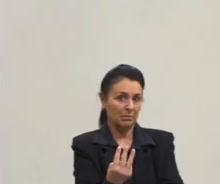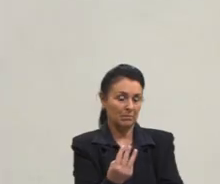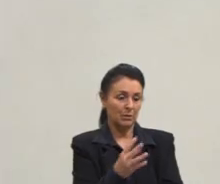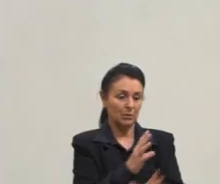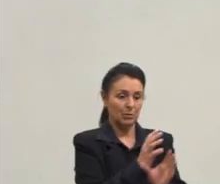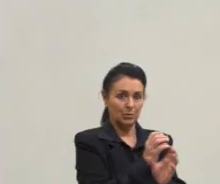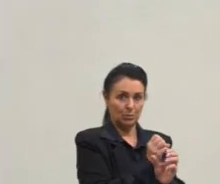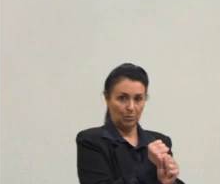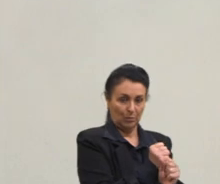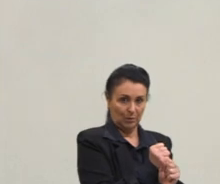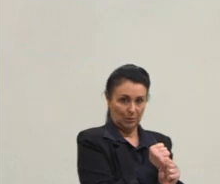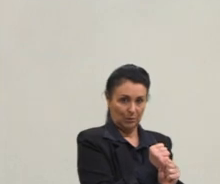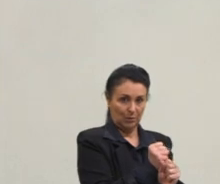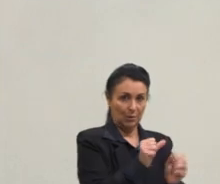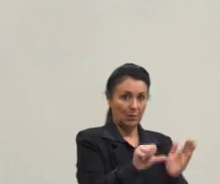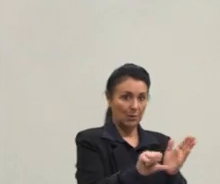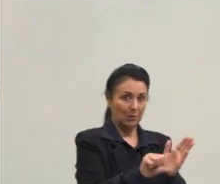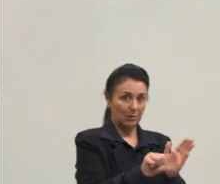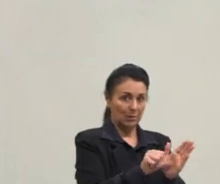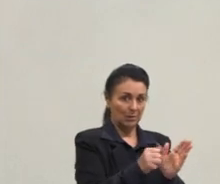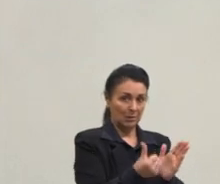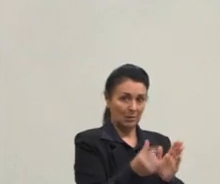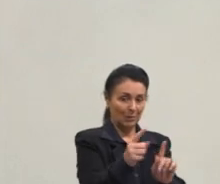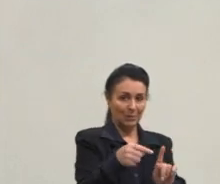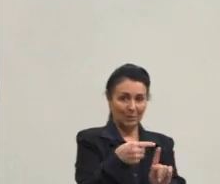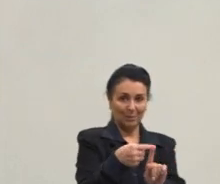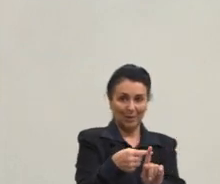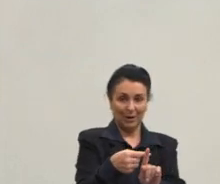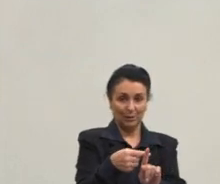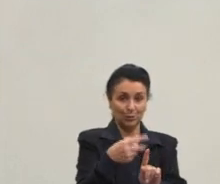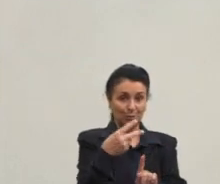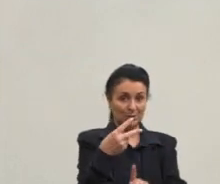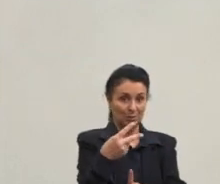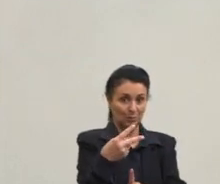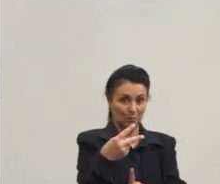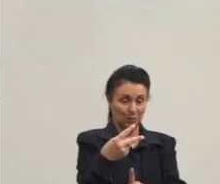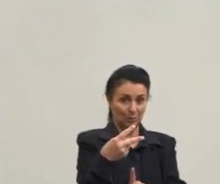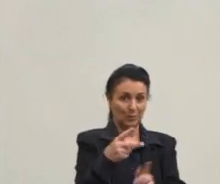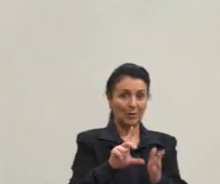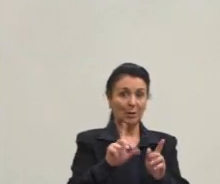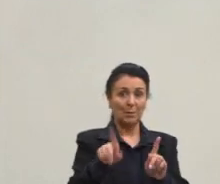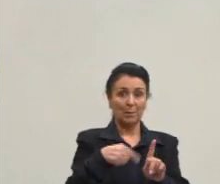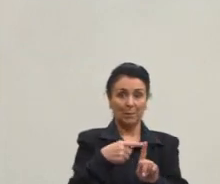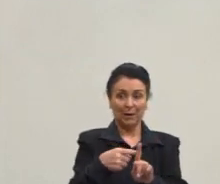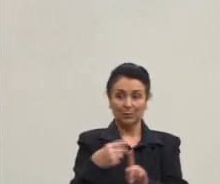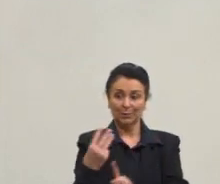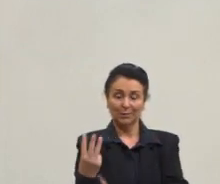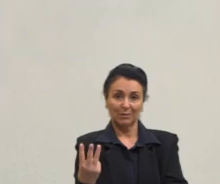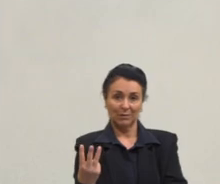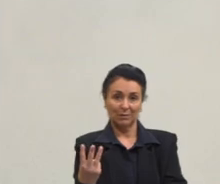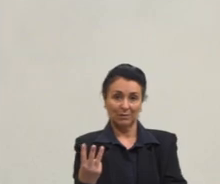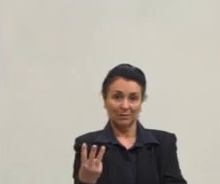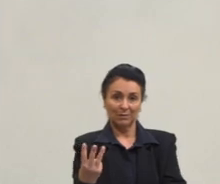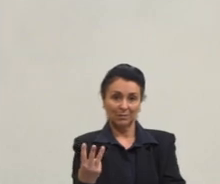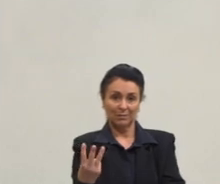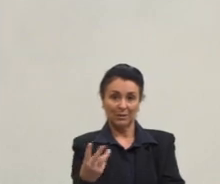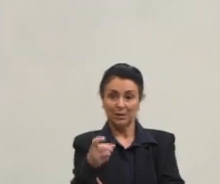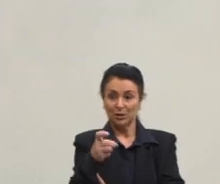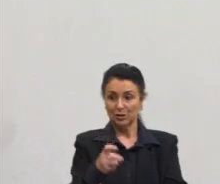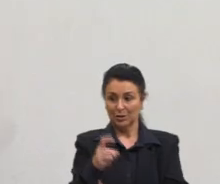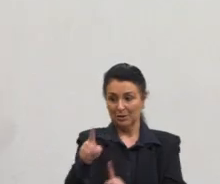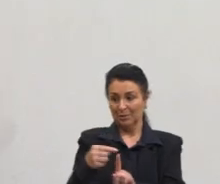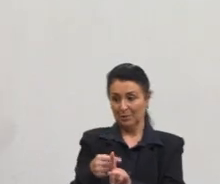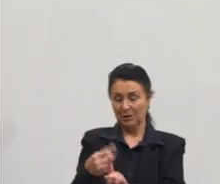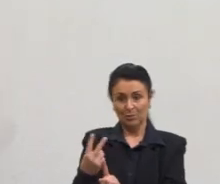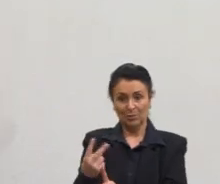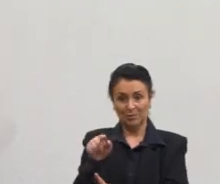somar o primeiro termo mais o segundo termo mais o terceiro termo que é x